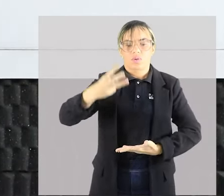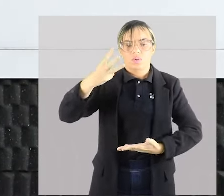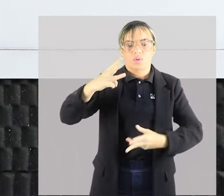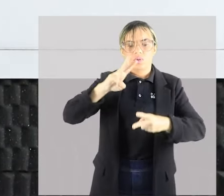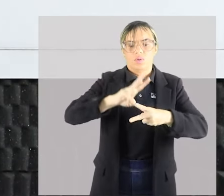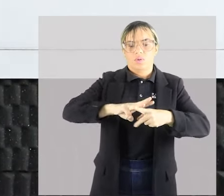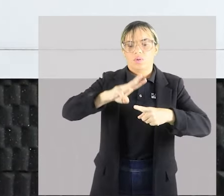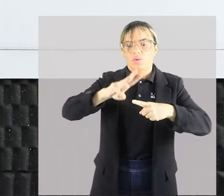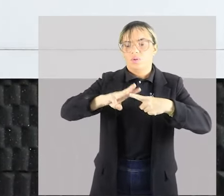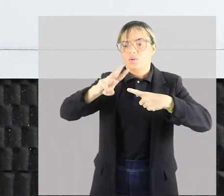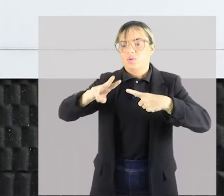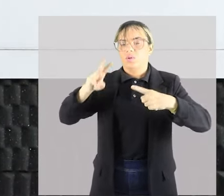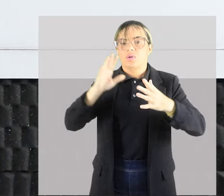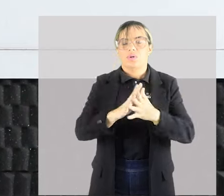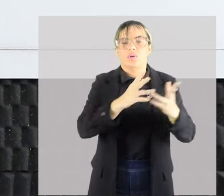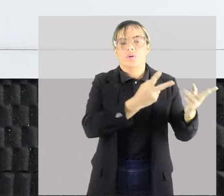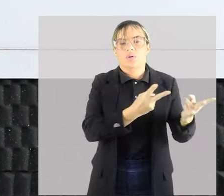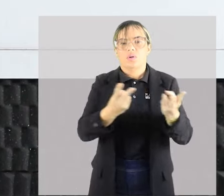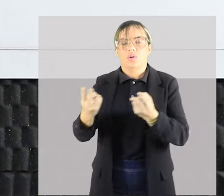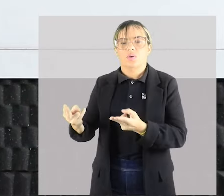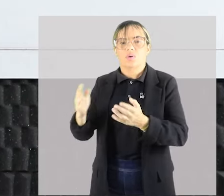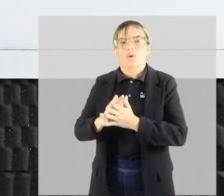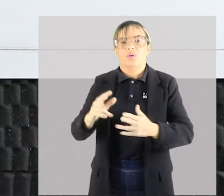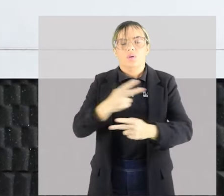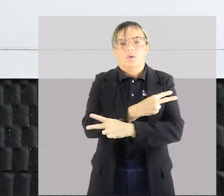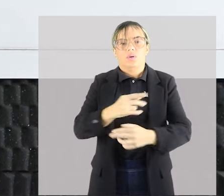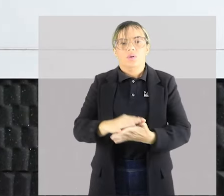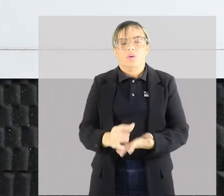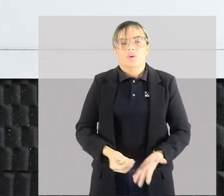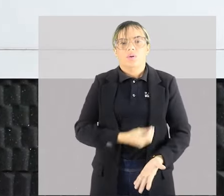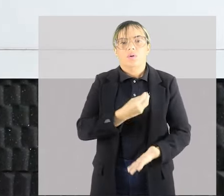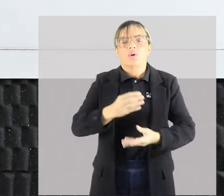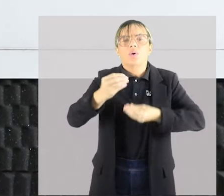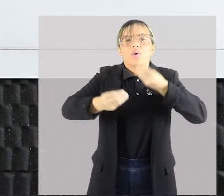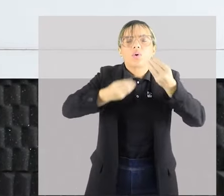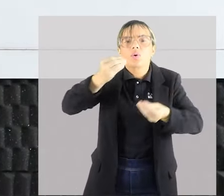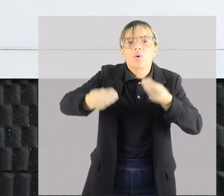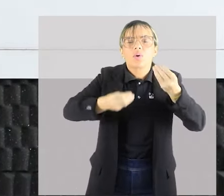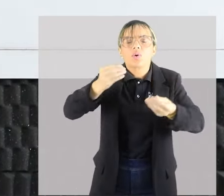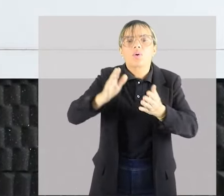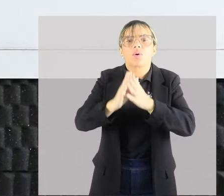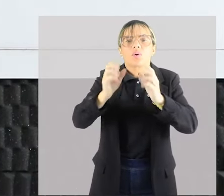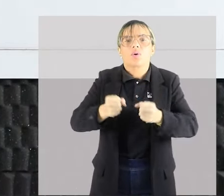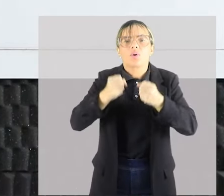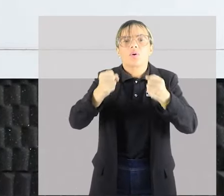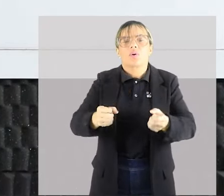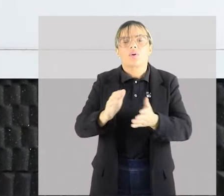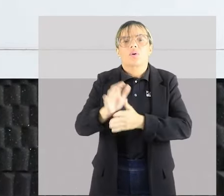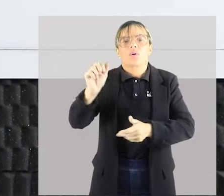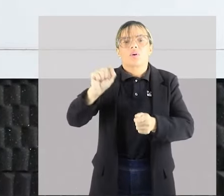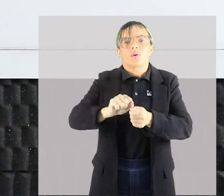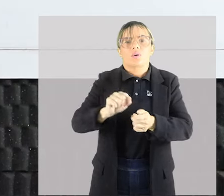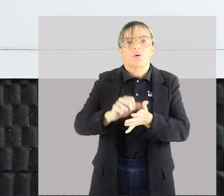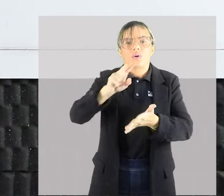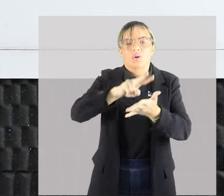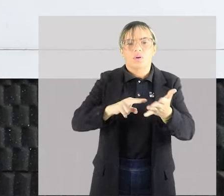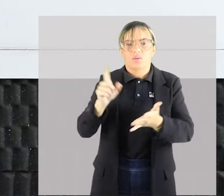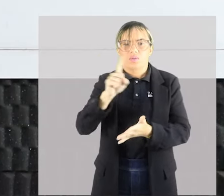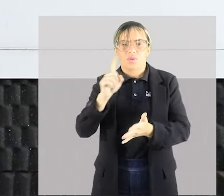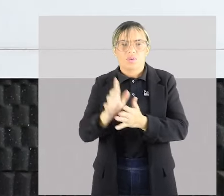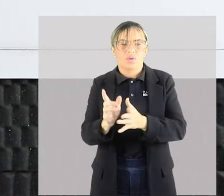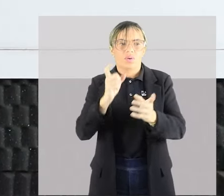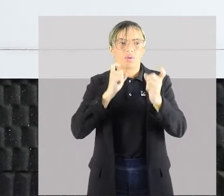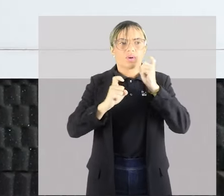ser lidas da mesma forma então Raísa Como eu posso fazer então essa leitura não te preocupa porque a